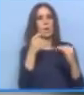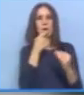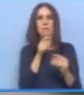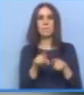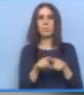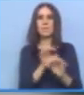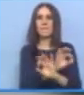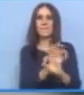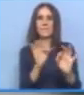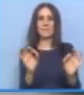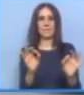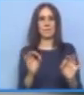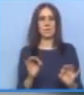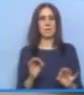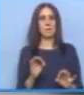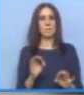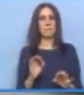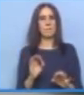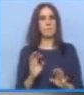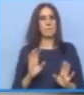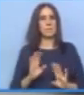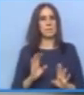politicamente correto para não